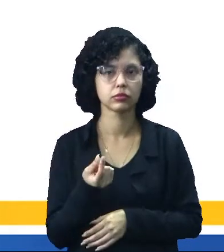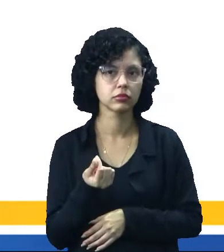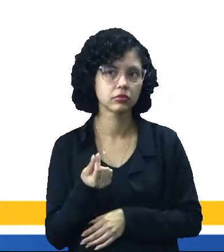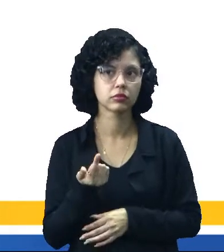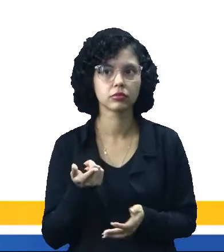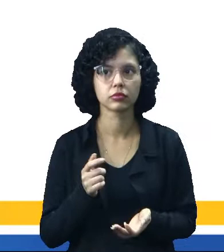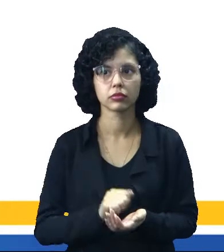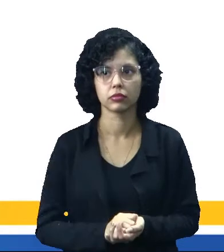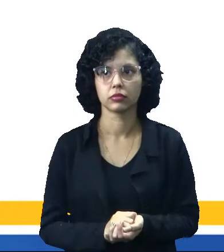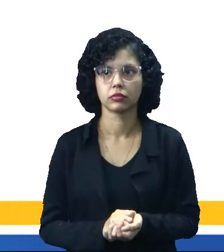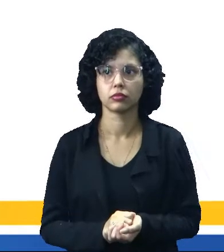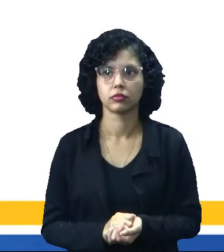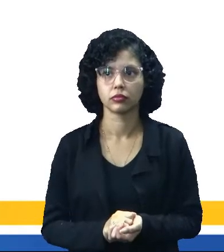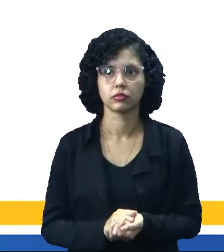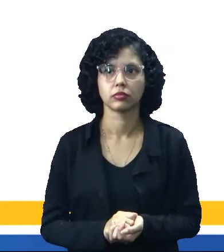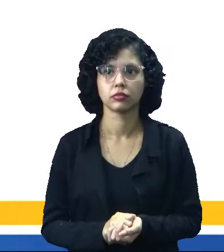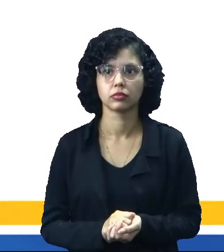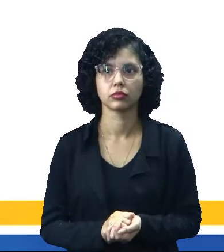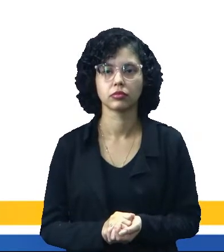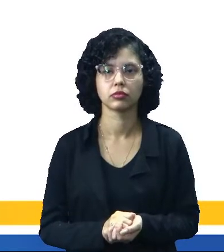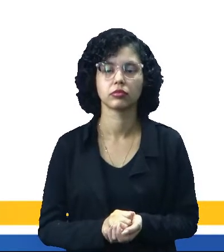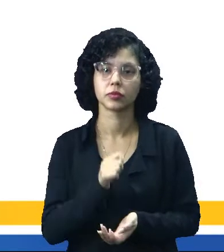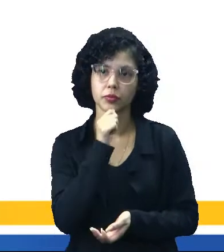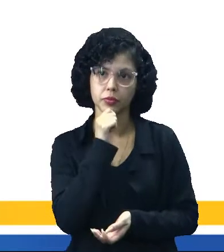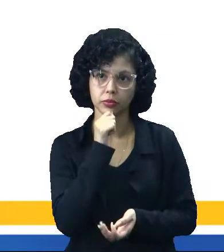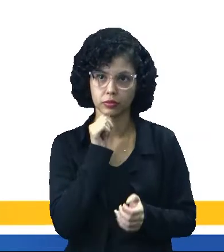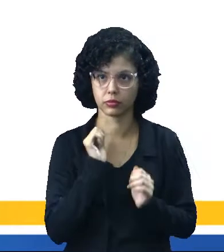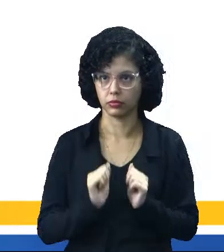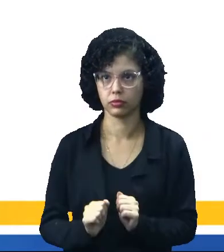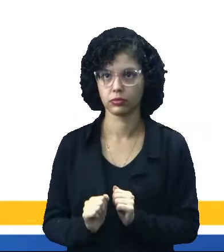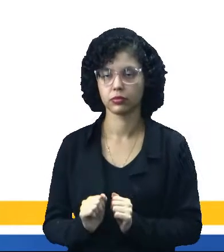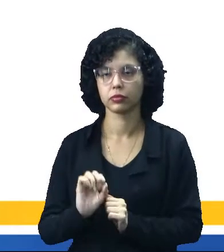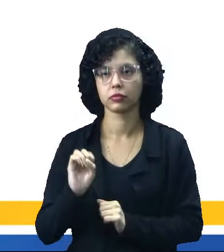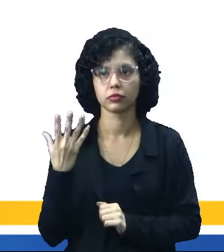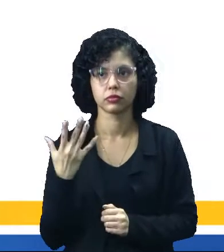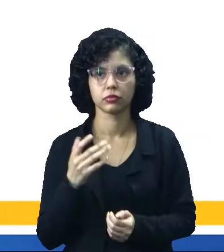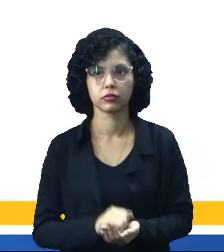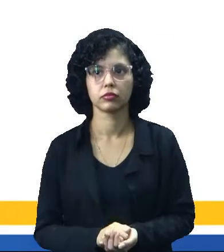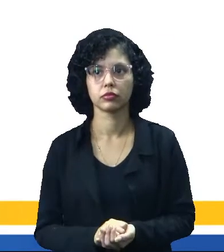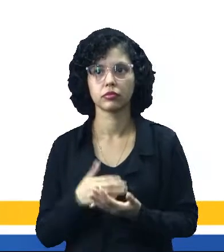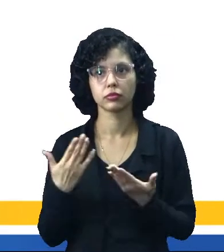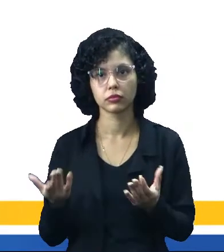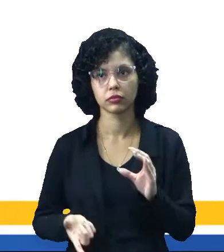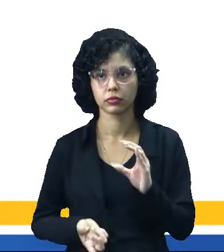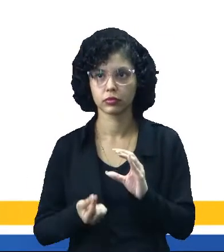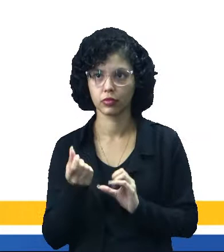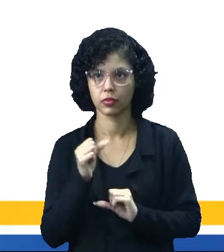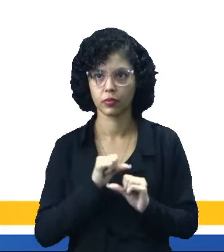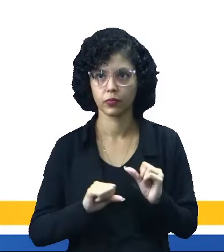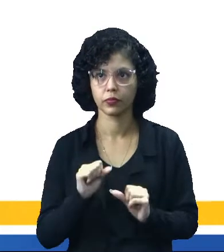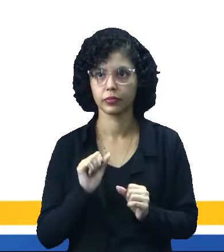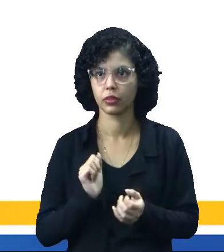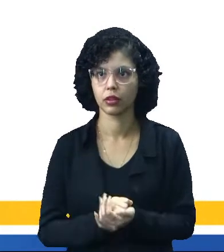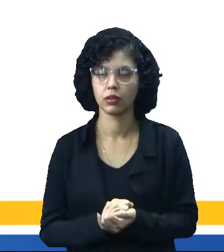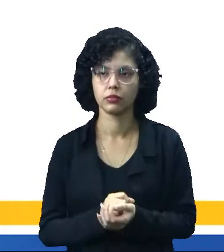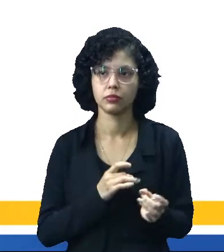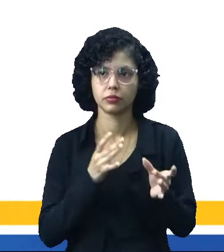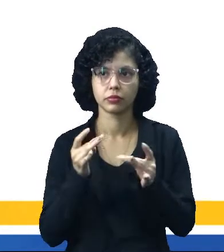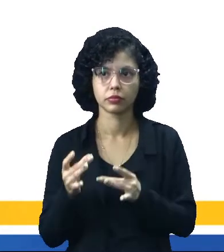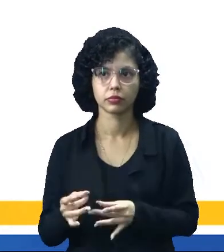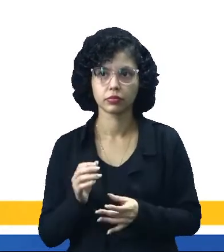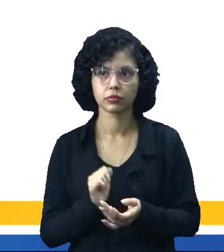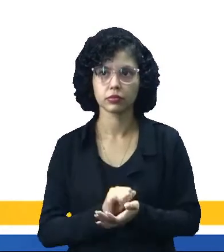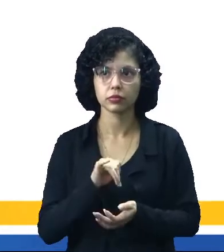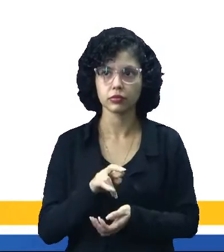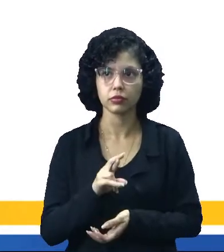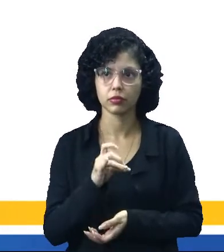pelo dinheiro. Para que essa moeda possa circular, então, o capitalismo transforma tudo em mercadoria, né, com a